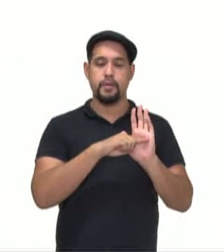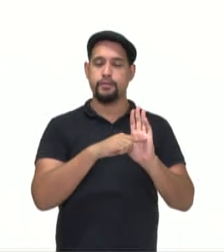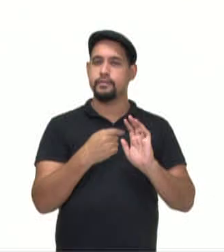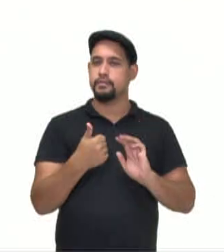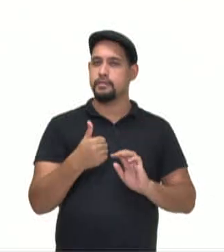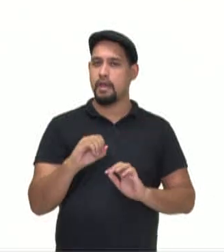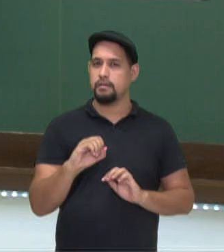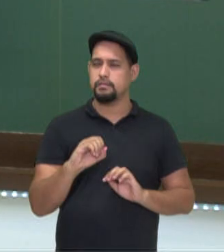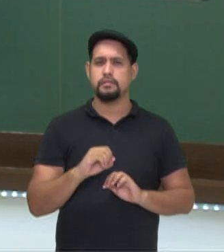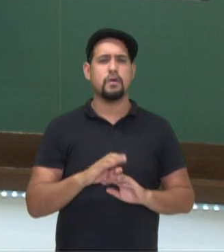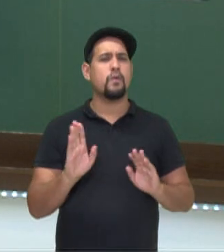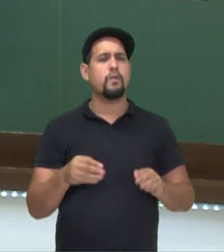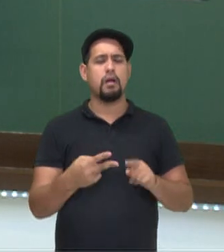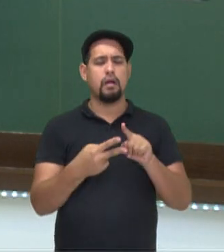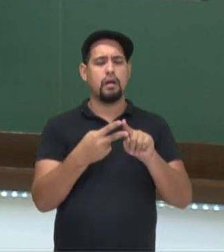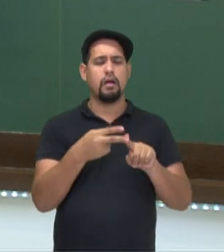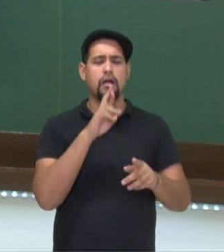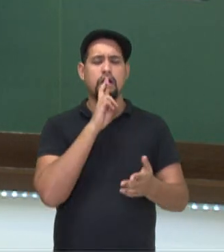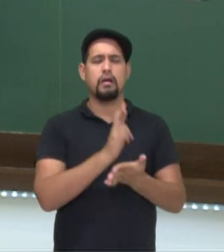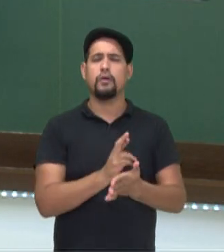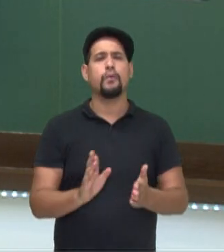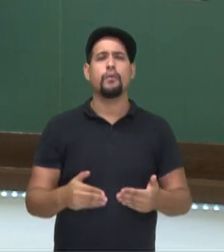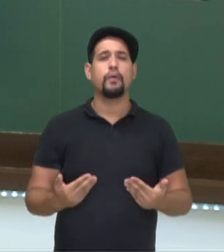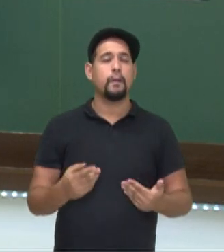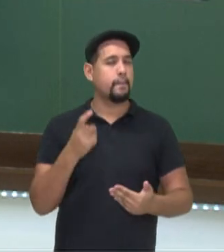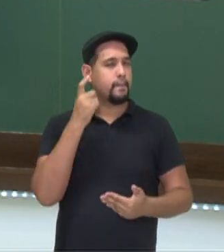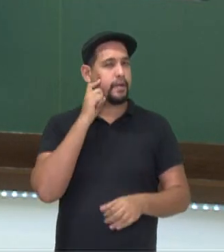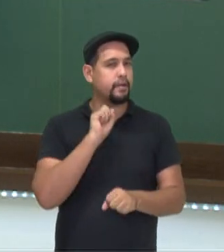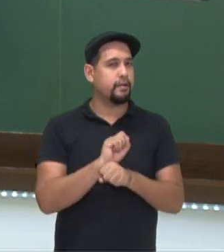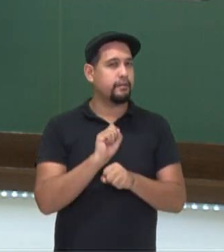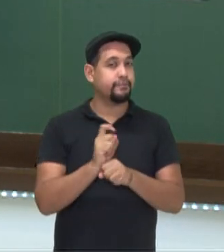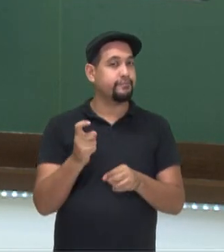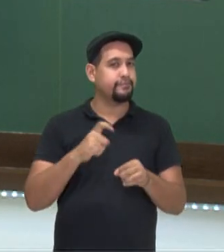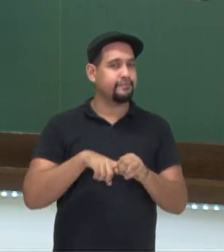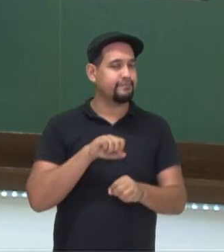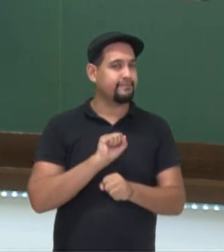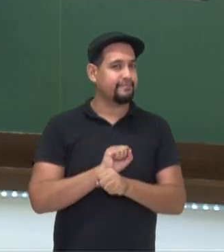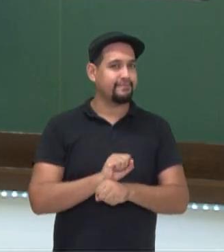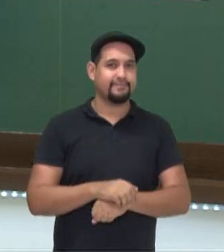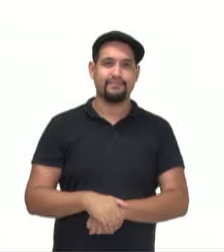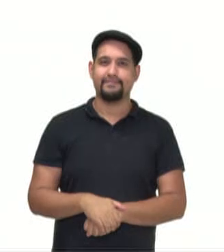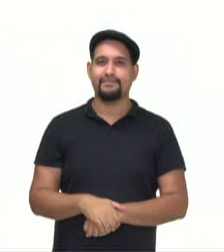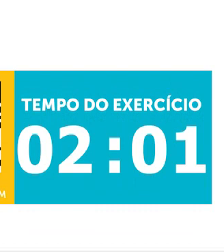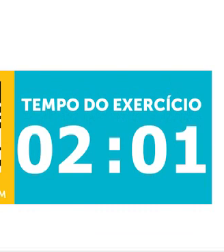menos 10. Quais são os dois resultados? Pense um pouquinho e a gente já volta com a resposta.